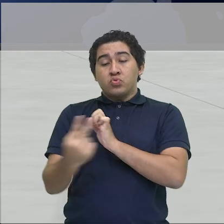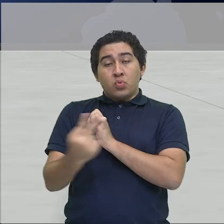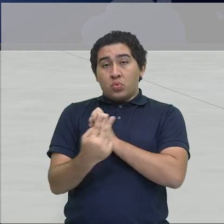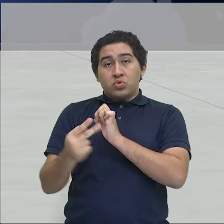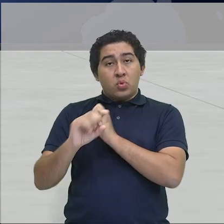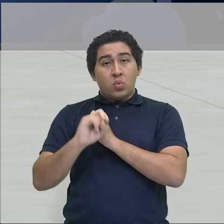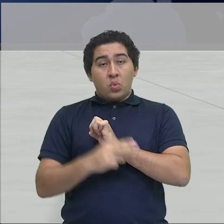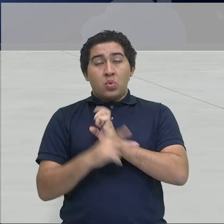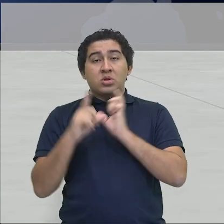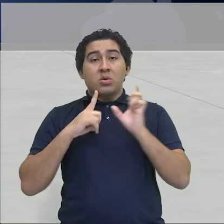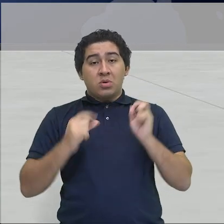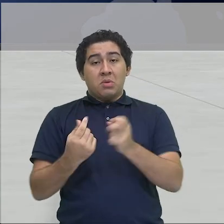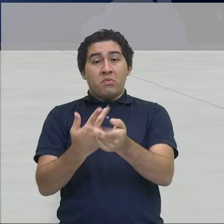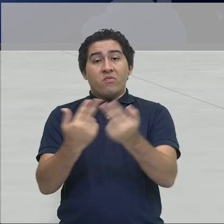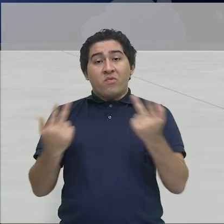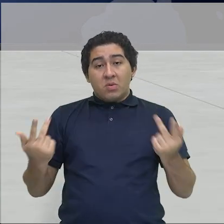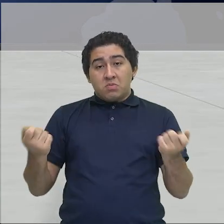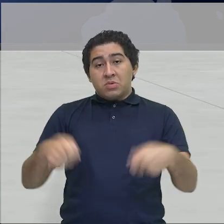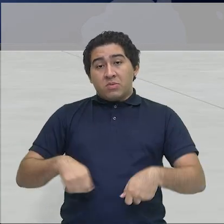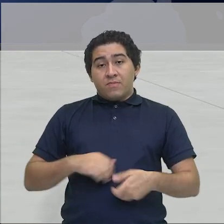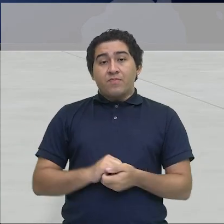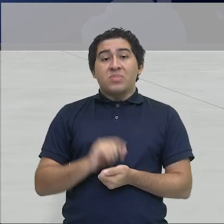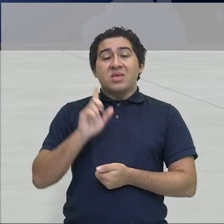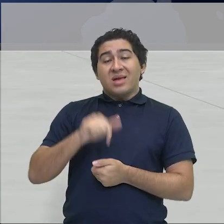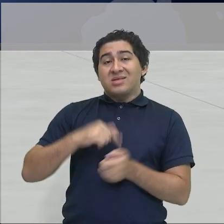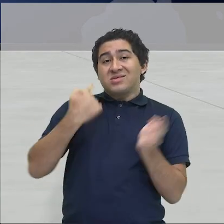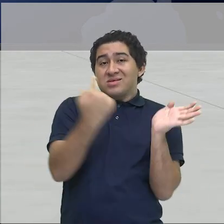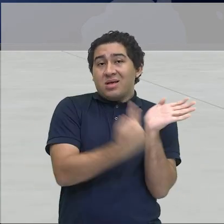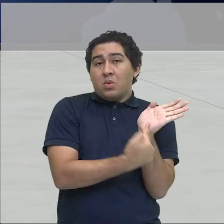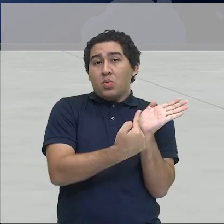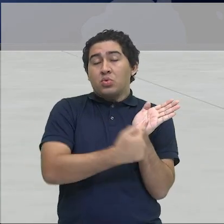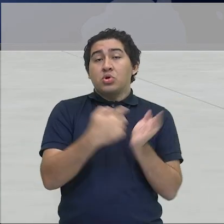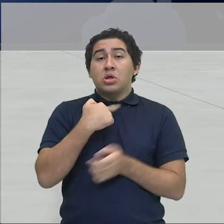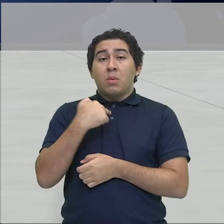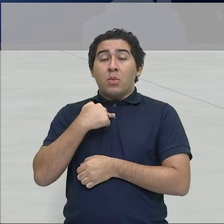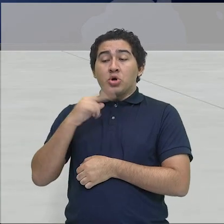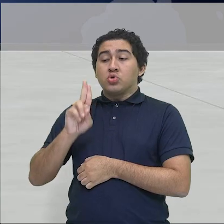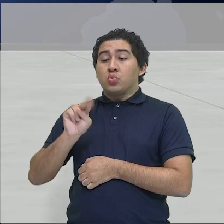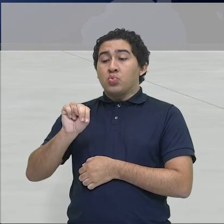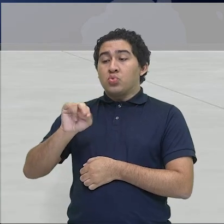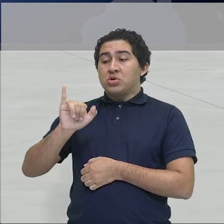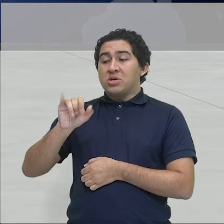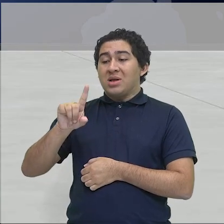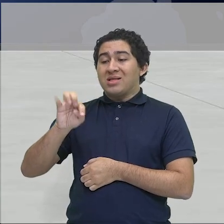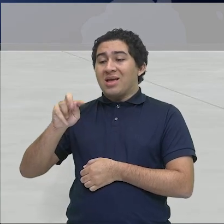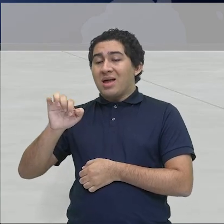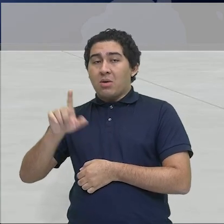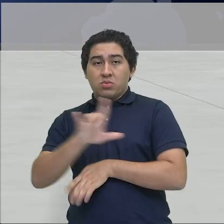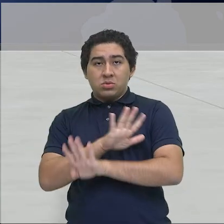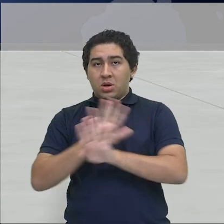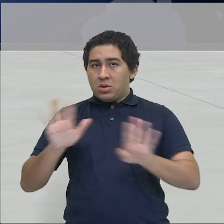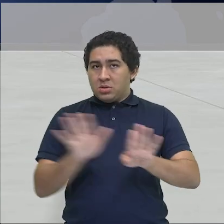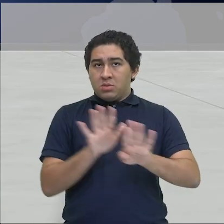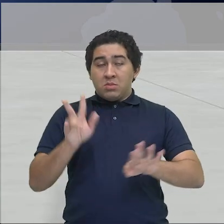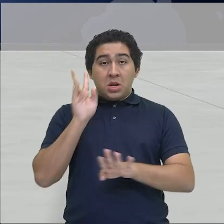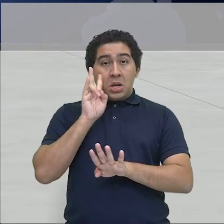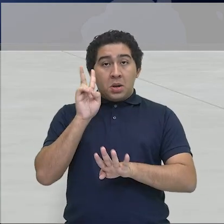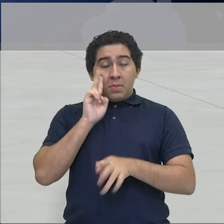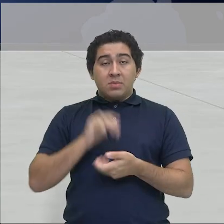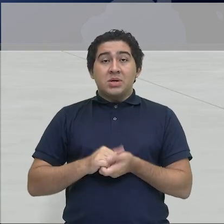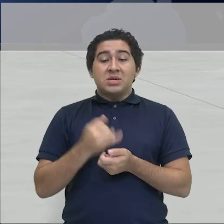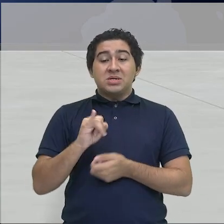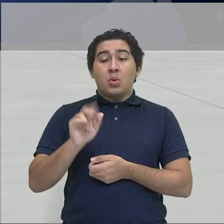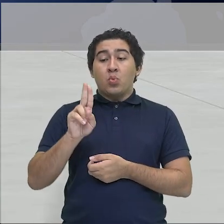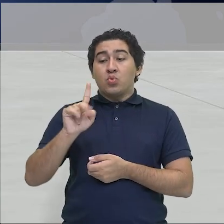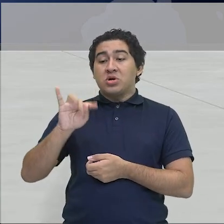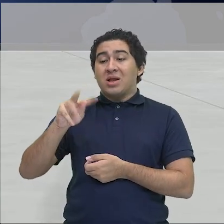ou multilaterais. Esses acordos eles não podem ser unilaterais, ok? Lembra, se é